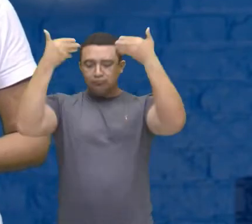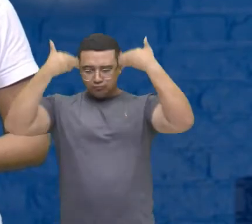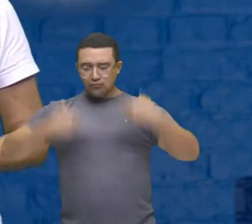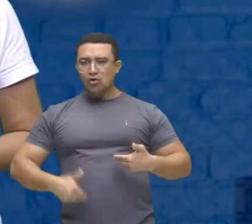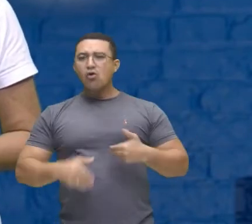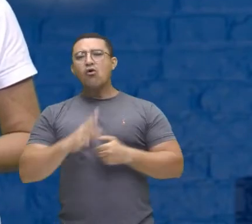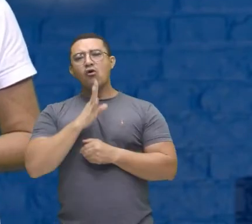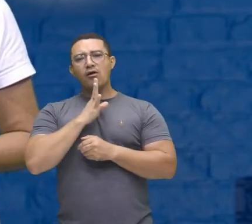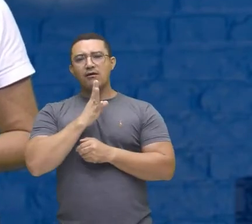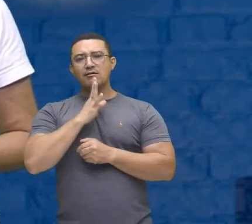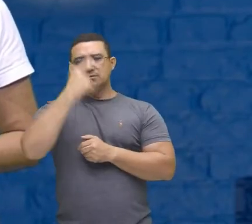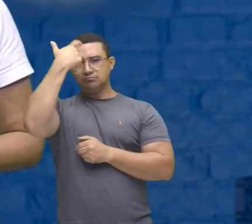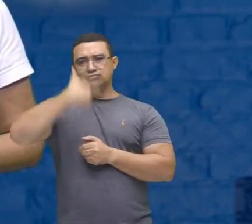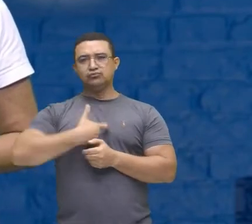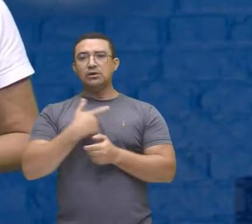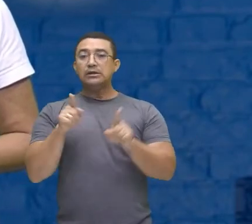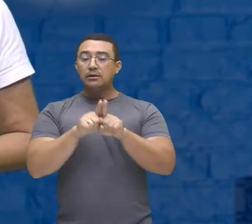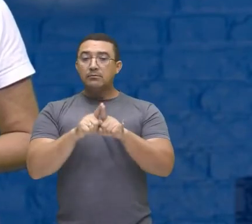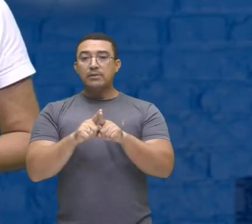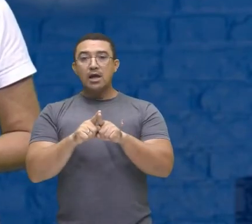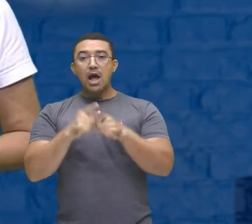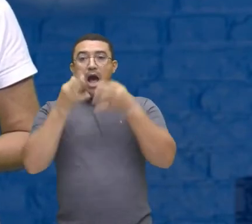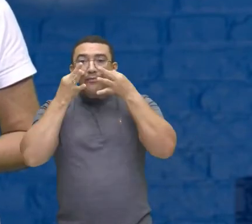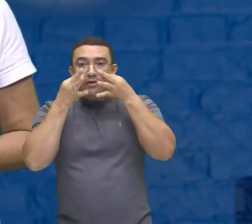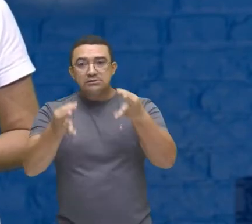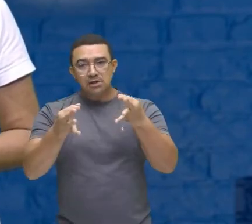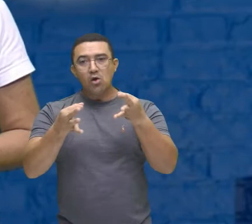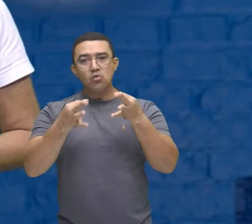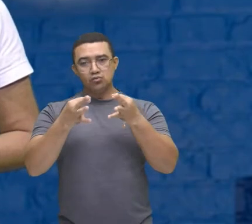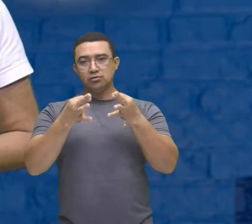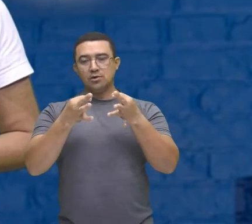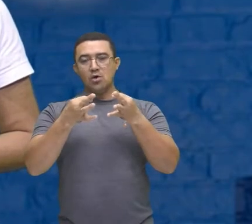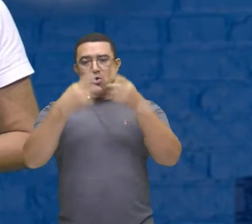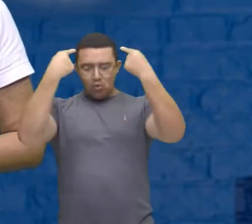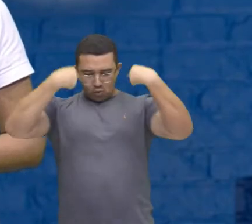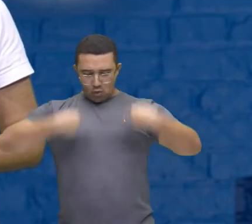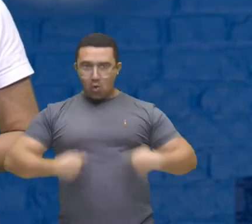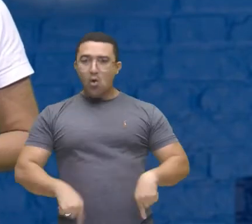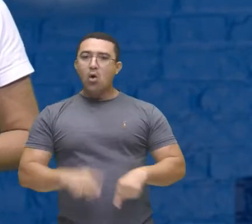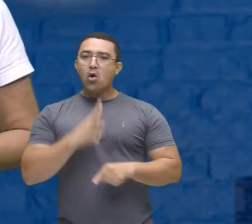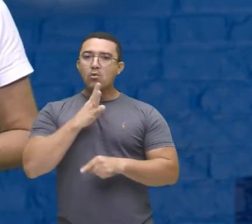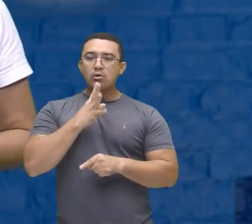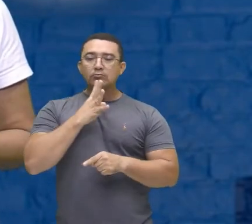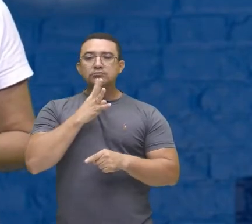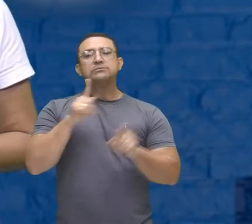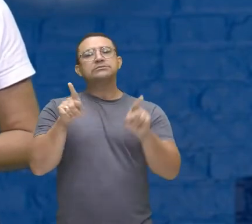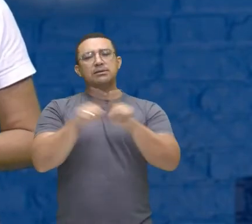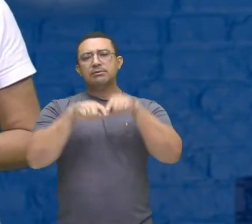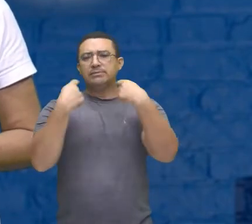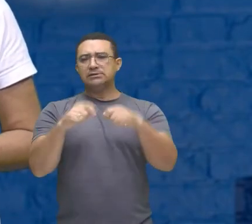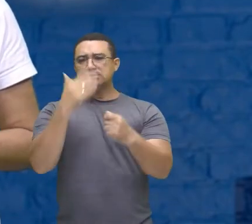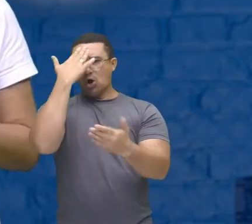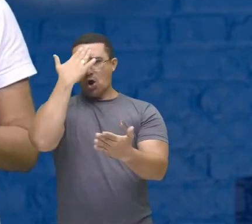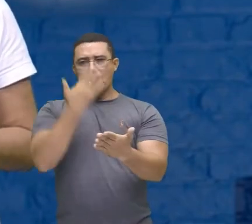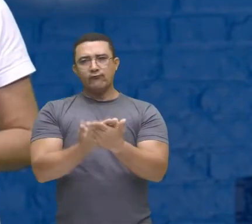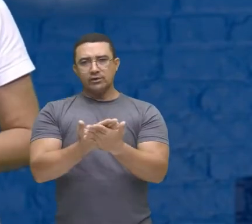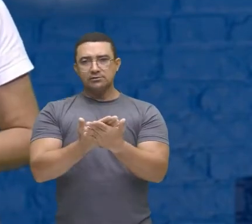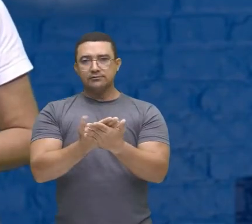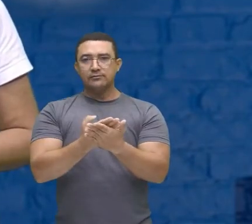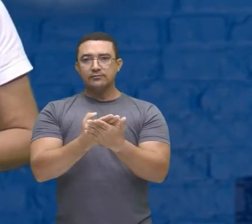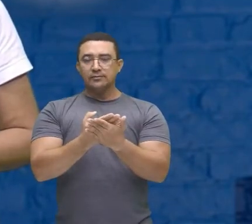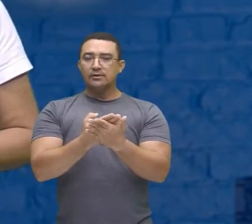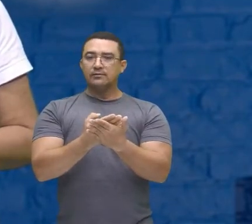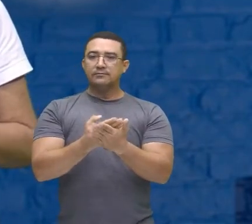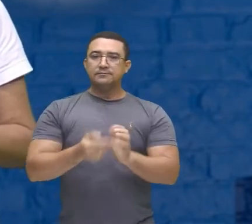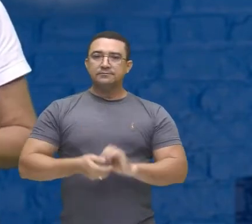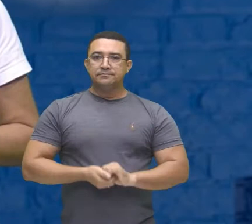autoconhecimento, ficar atento aos sinais do nosso corpo. Lembra que nós falamos aqui sobre a confiança, nós trouxemos aqui a história da Ritoca e do